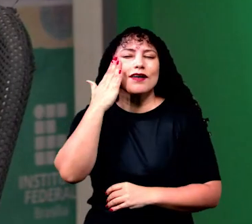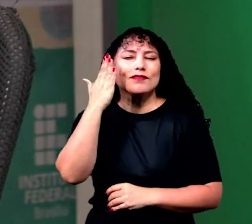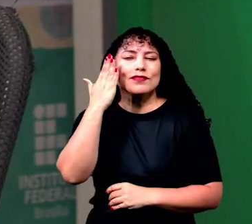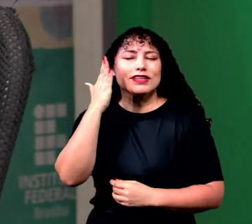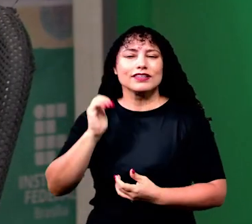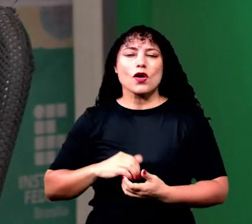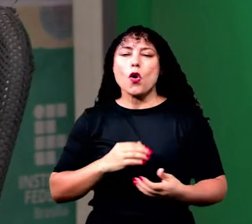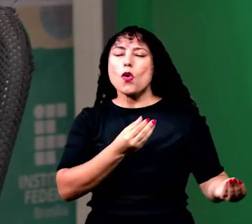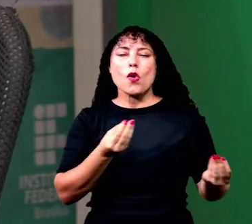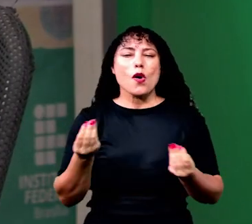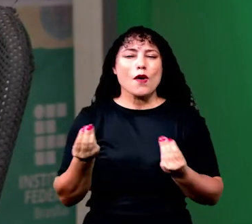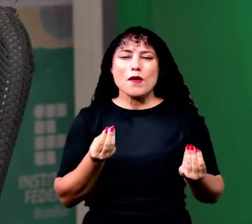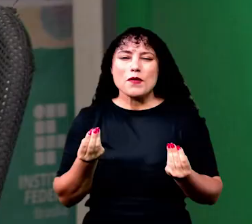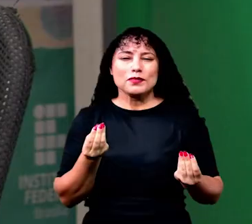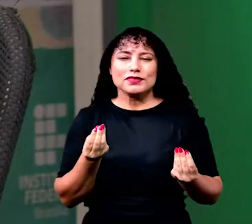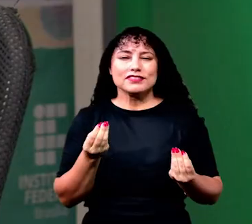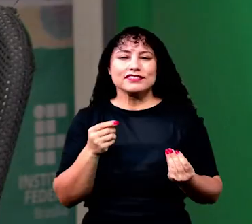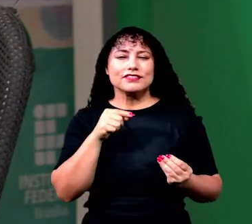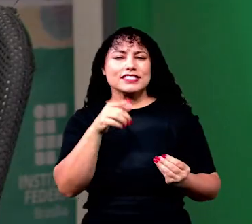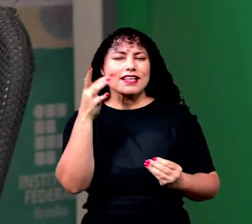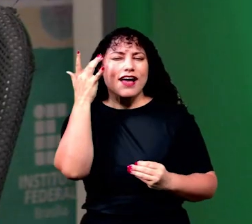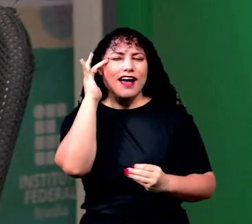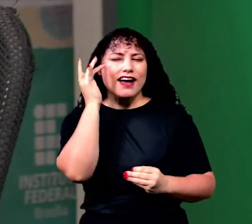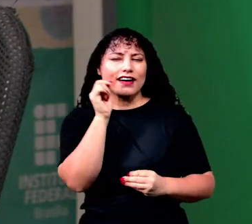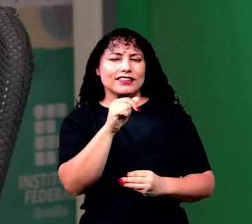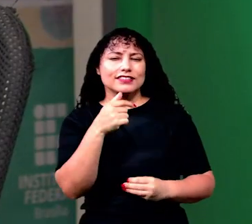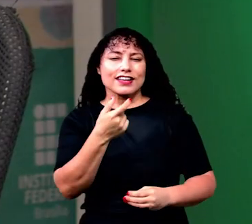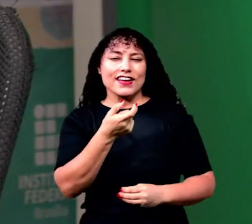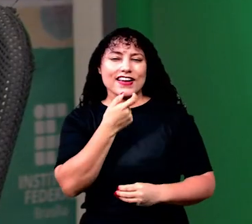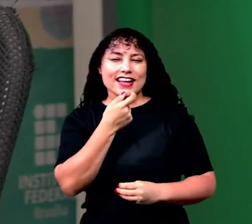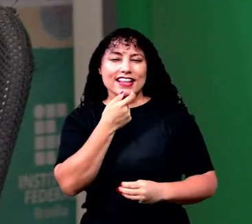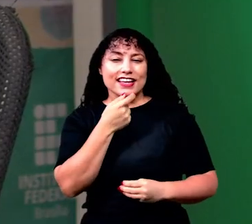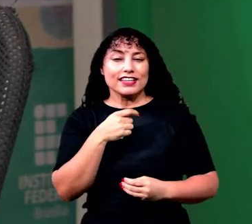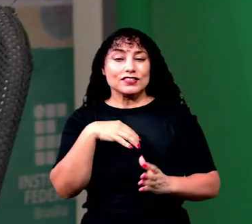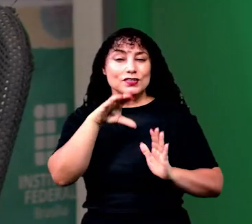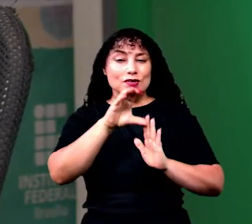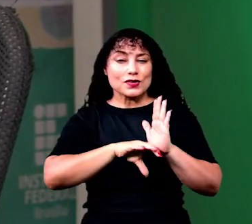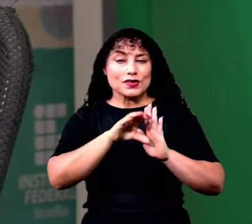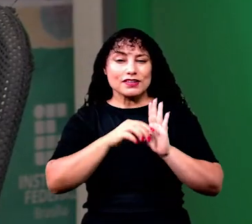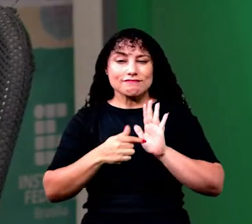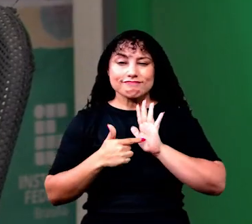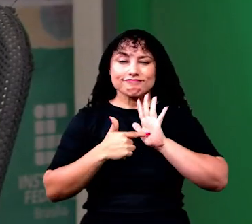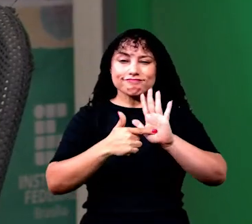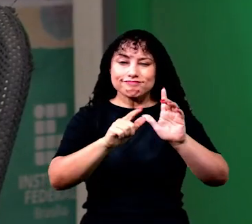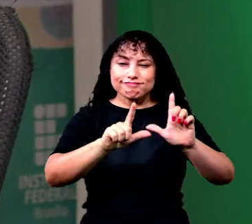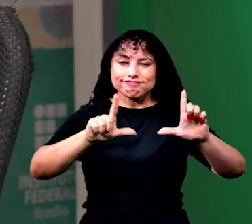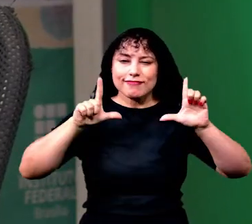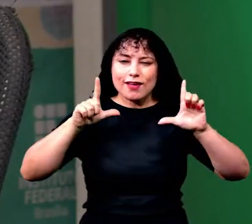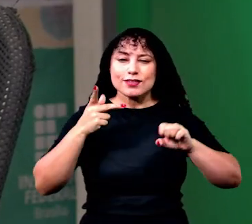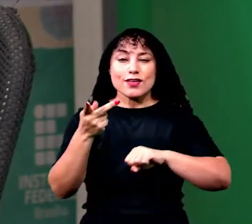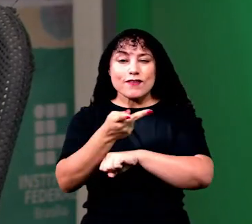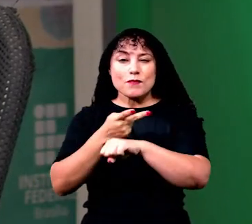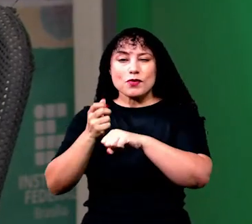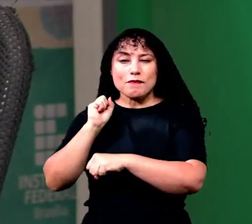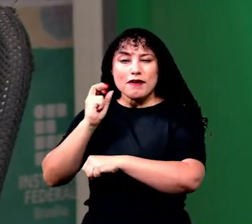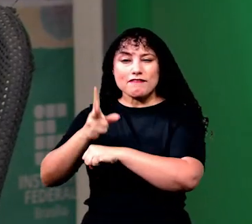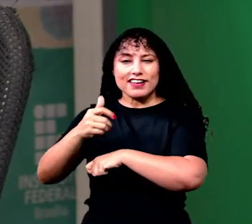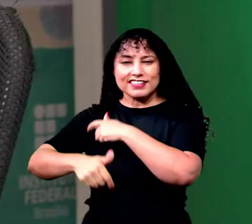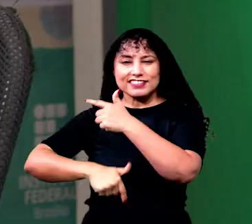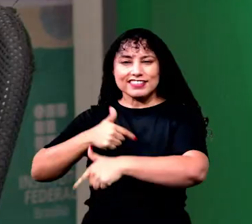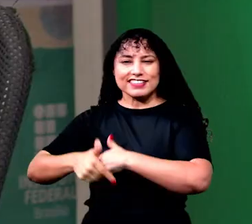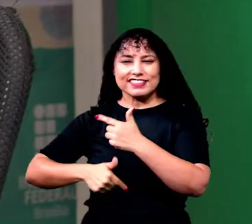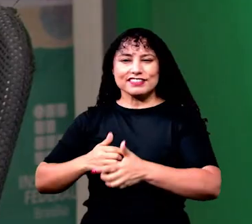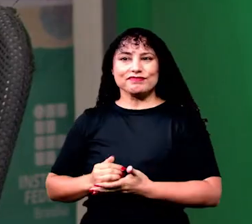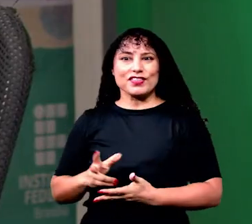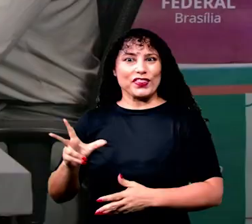queria saber como que você acha que o inglês no seu currículo se destaca quando você vai procurar uma vaga de